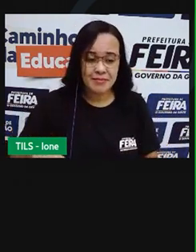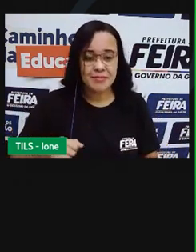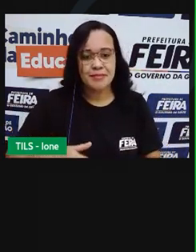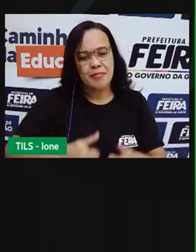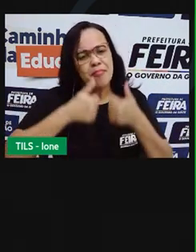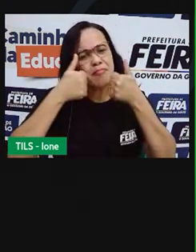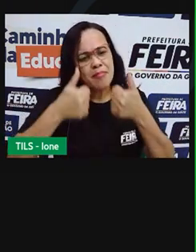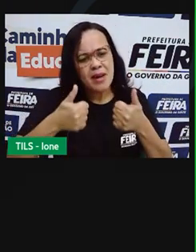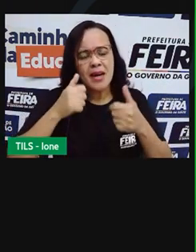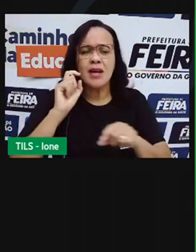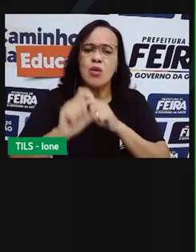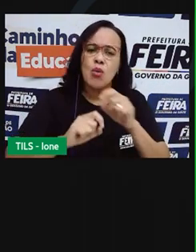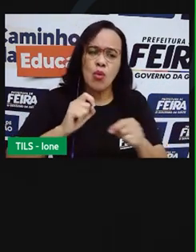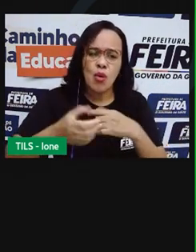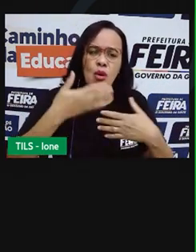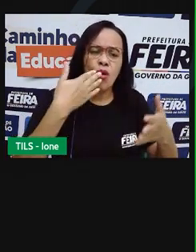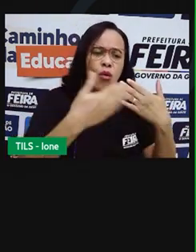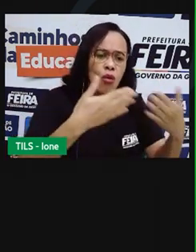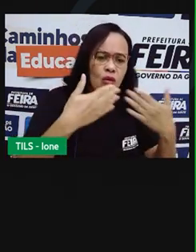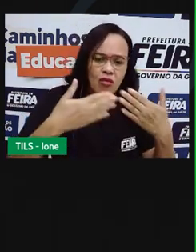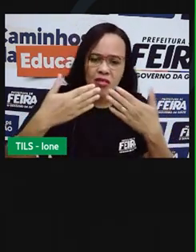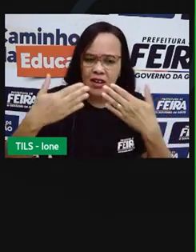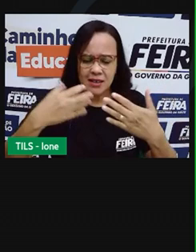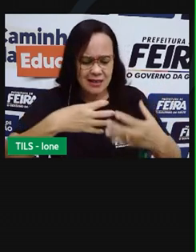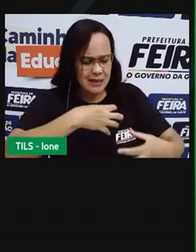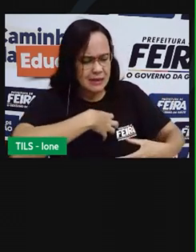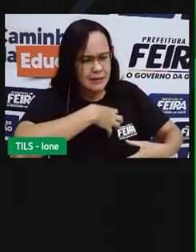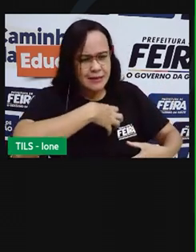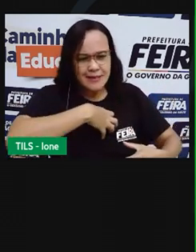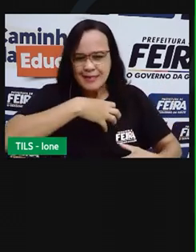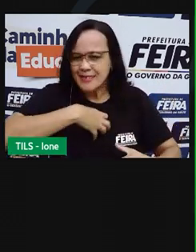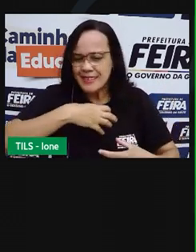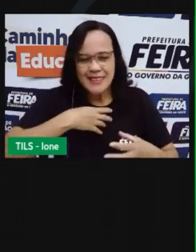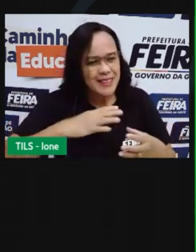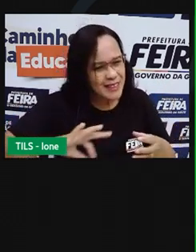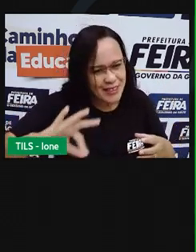Tudo bem conversar sobre seus sentimentos.